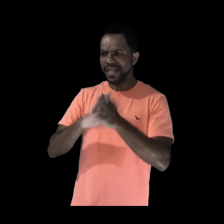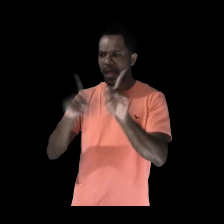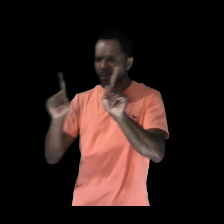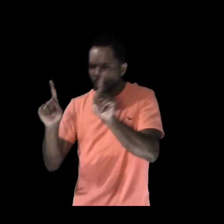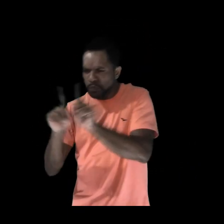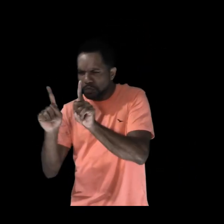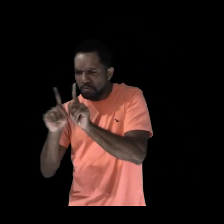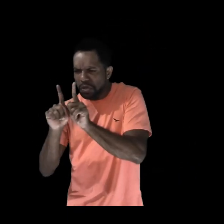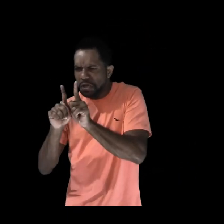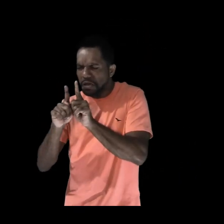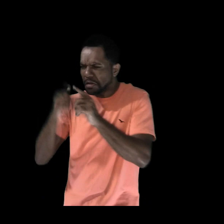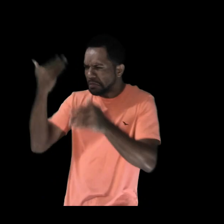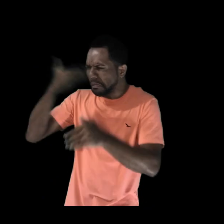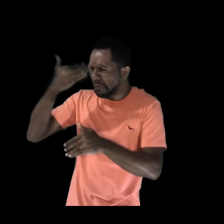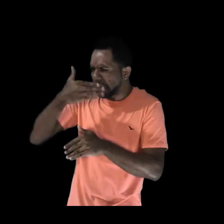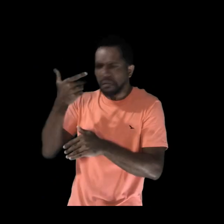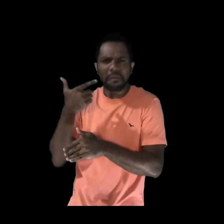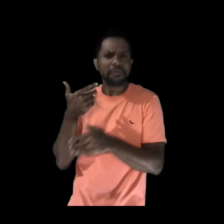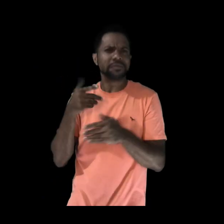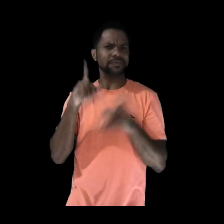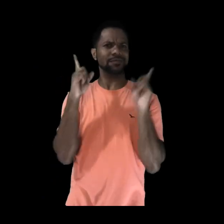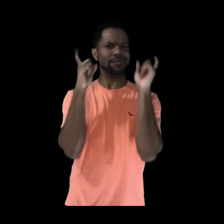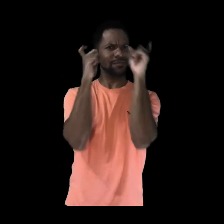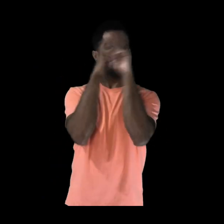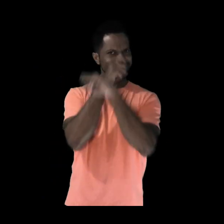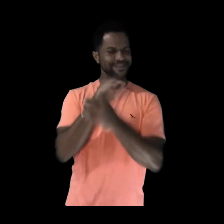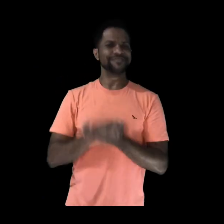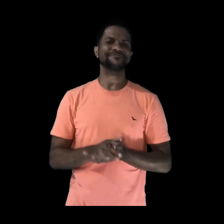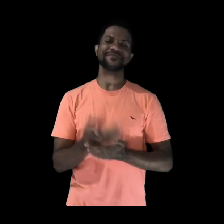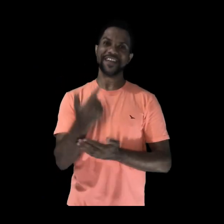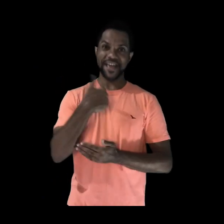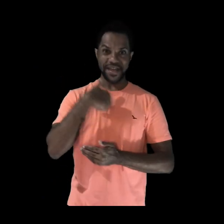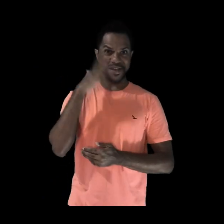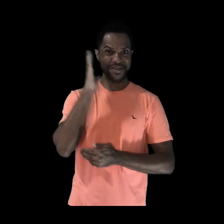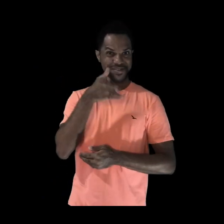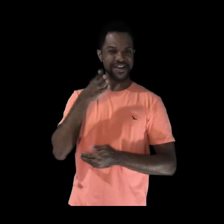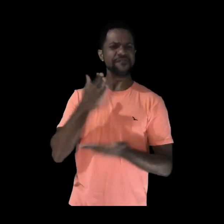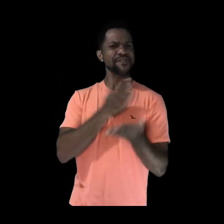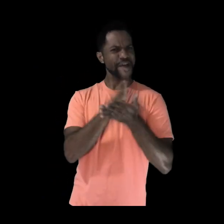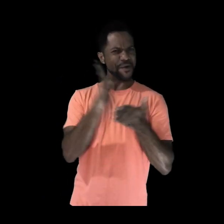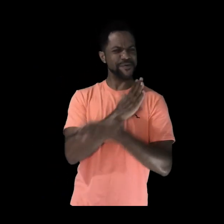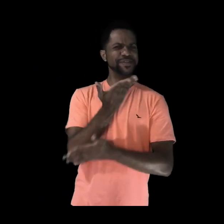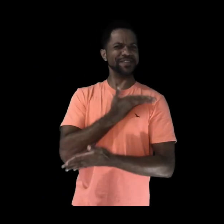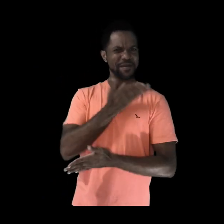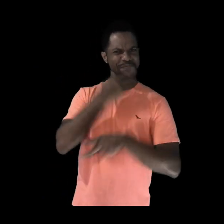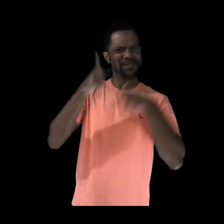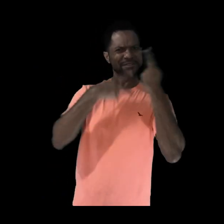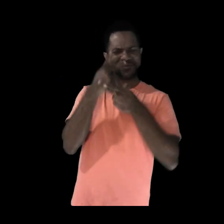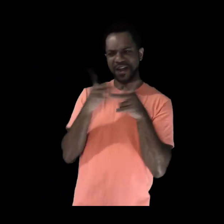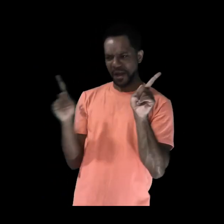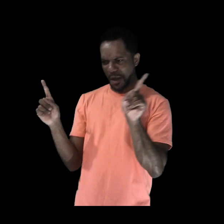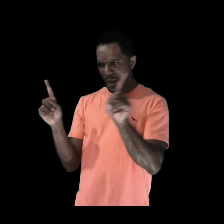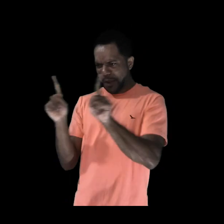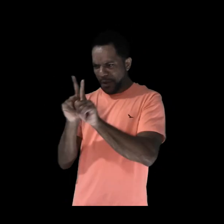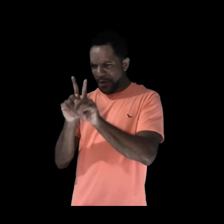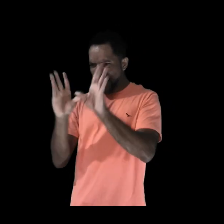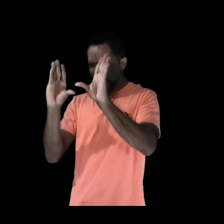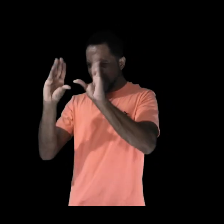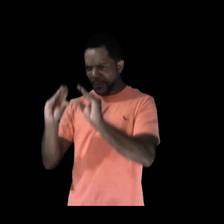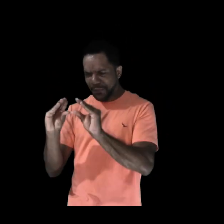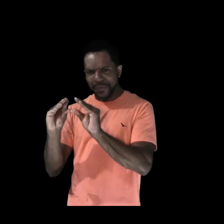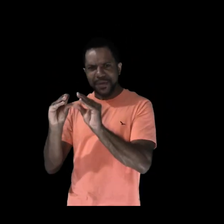desse tamanhozinho o intérprete, ó. Aqui, desse tamanhozinho. É uma janela, né? Igual eu vi alguns colegas comentando, é uma fechadura de Libras, de tão